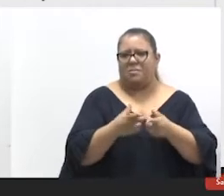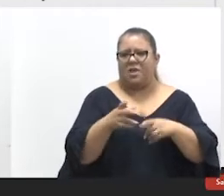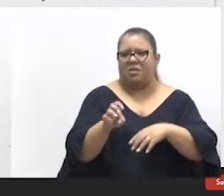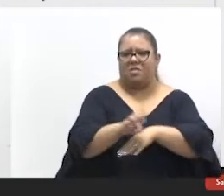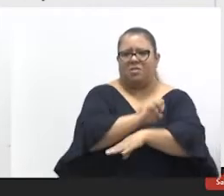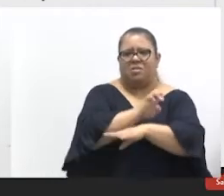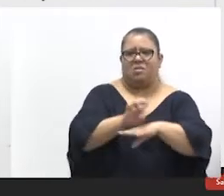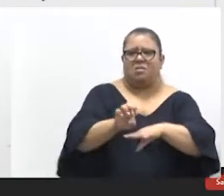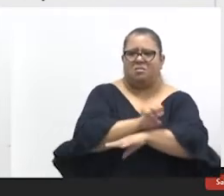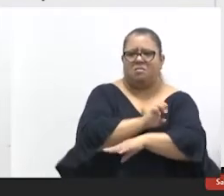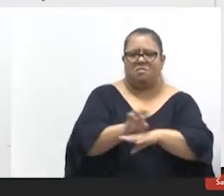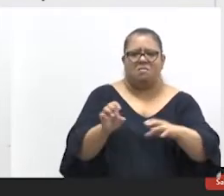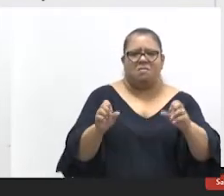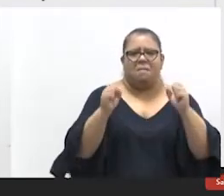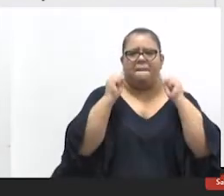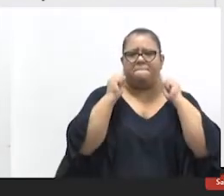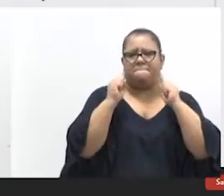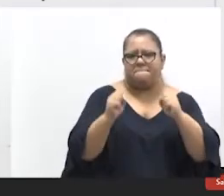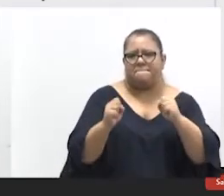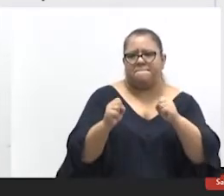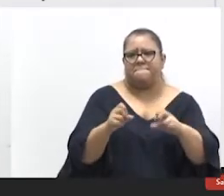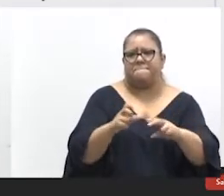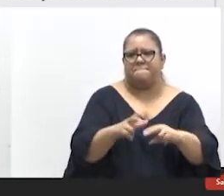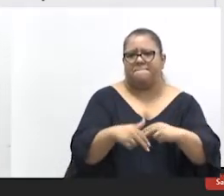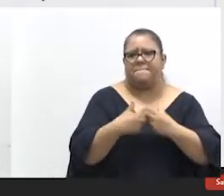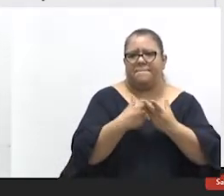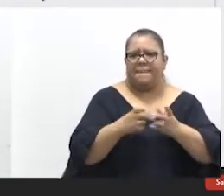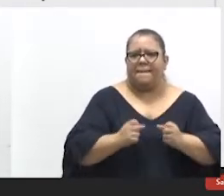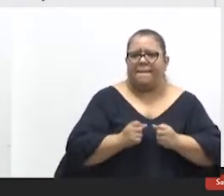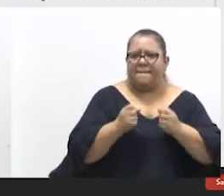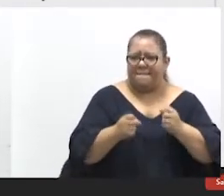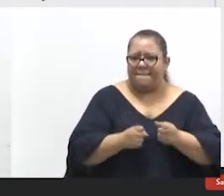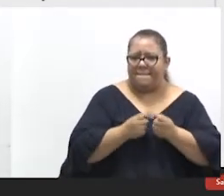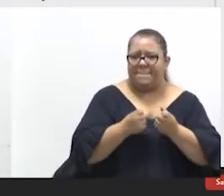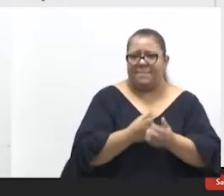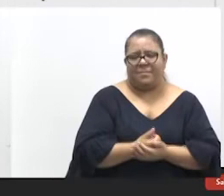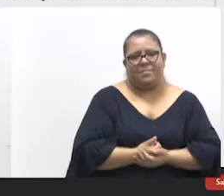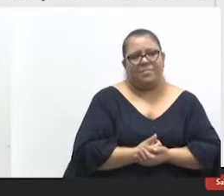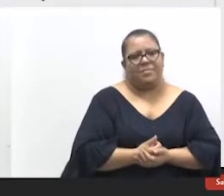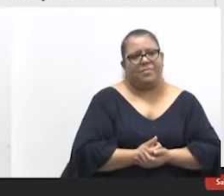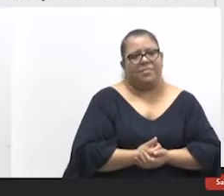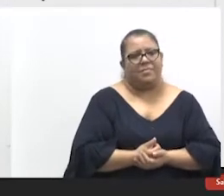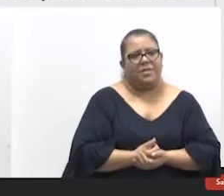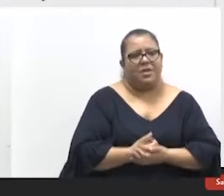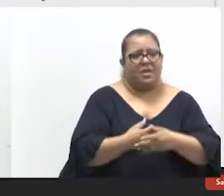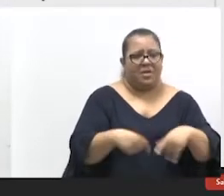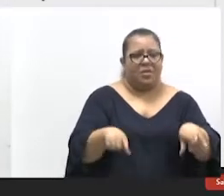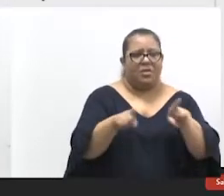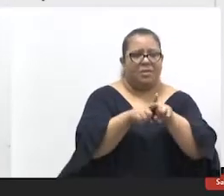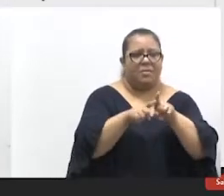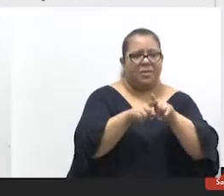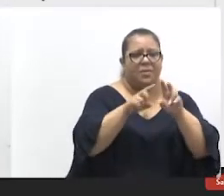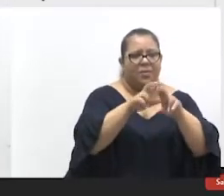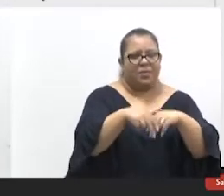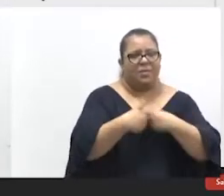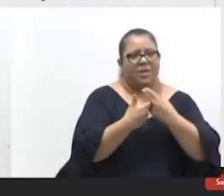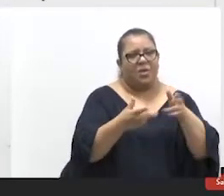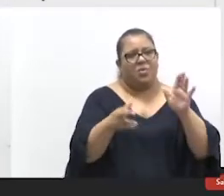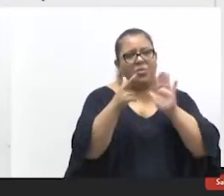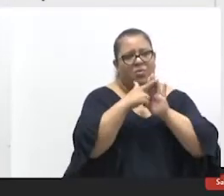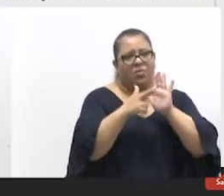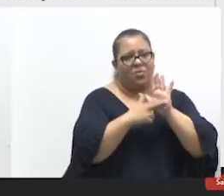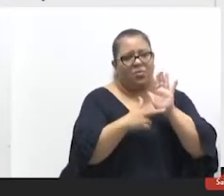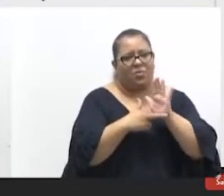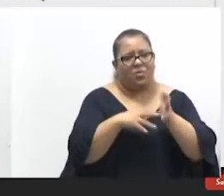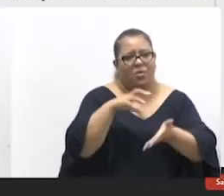estratégias que possam fazer um contraponto a esses desafios. Tá? E, em relação à regulação, Eu não sei se